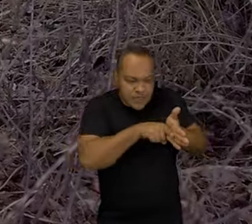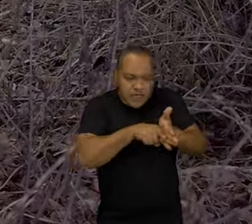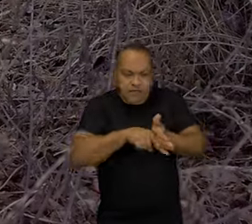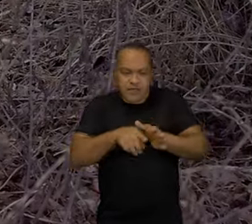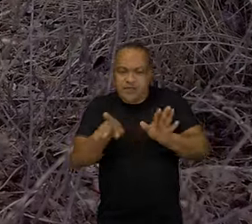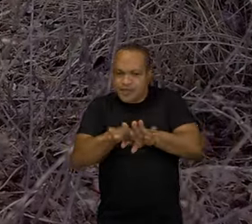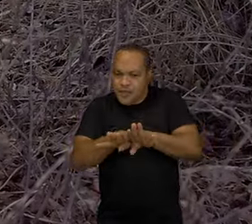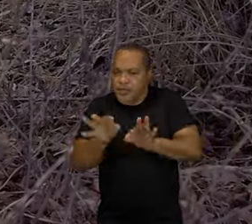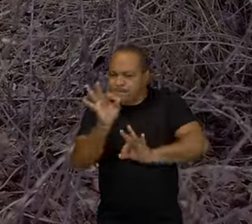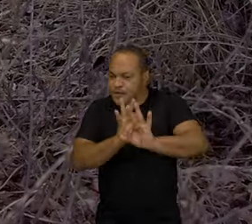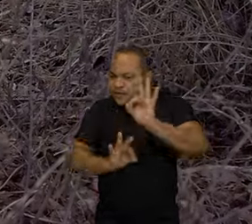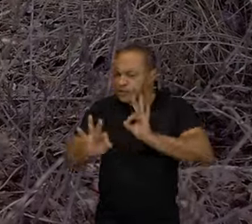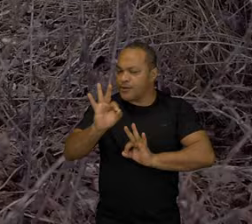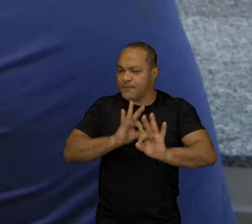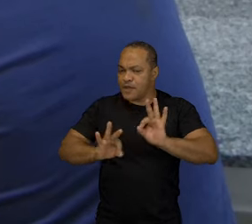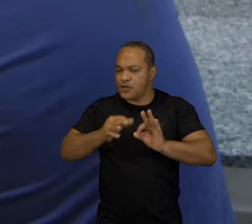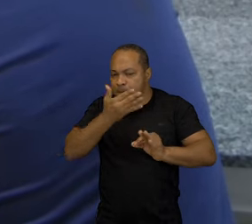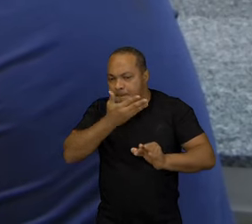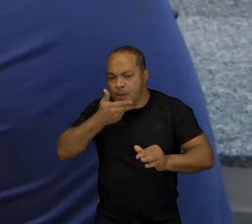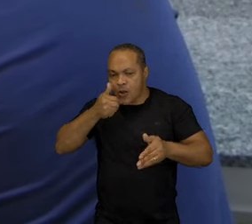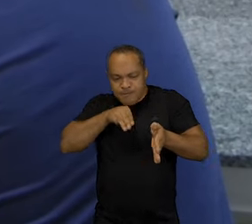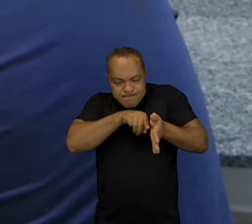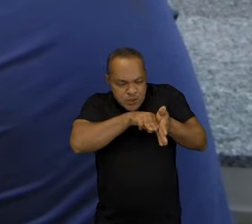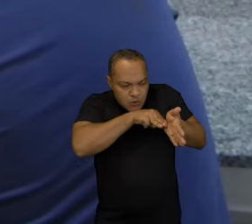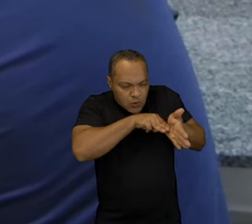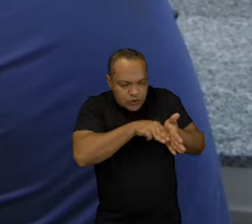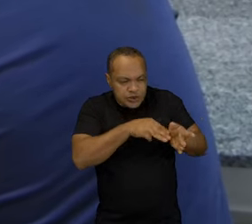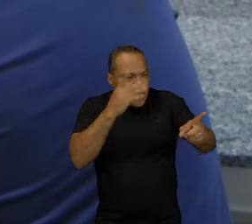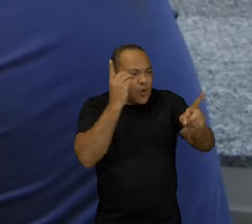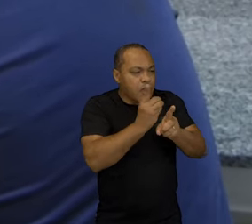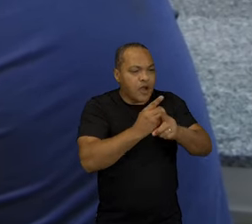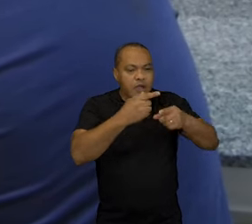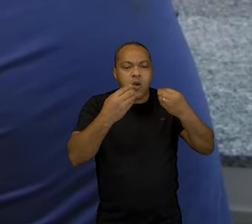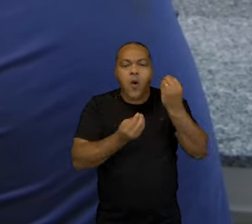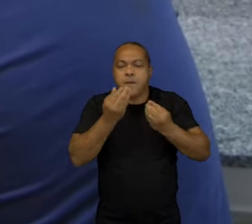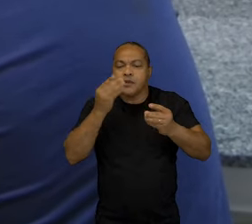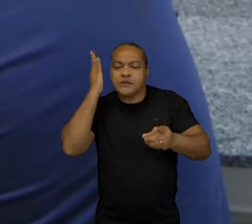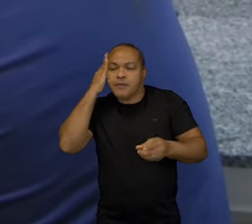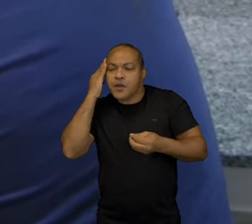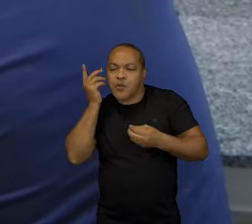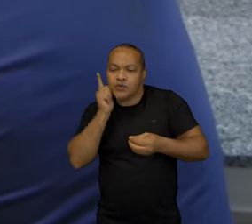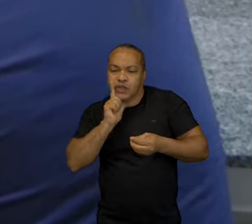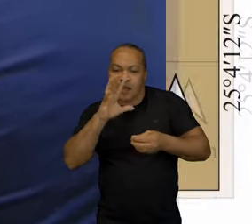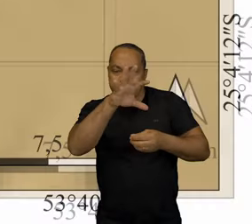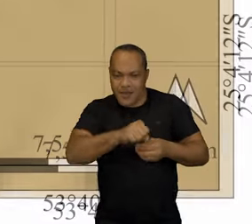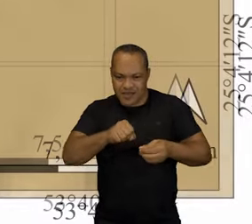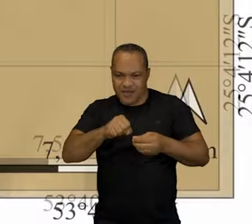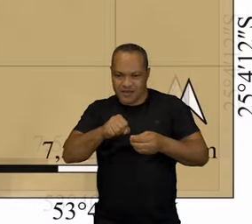e planejamento dos melhores métodos e locais para que as espécies sejam capturadas.